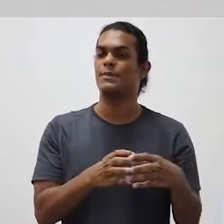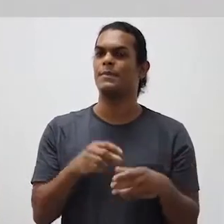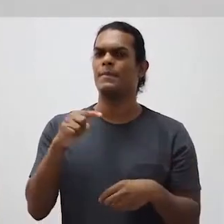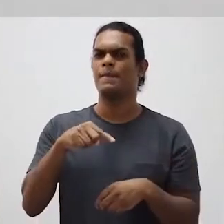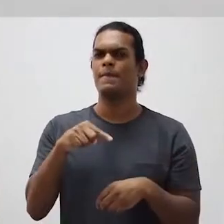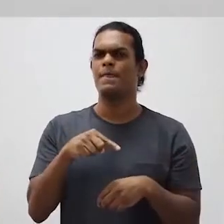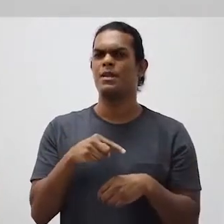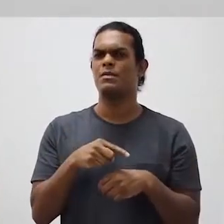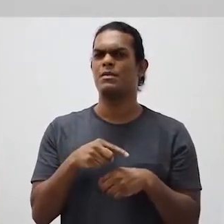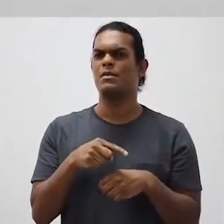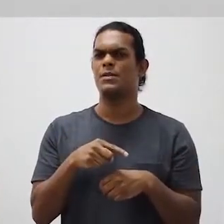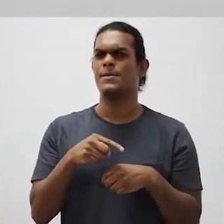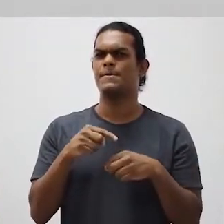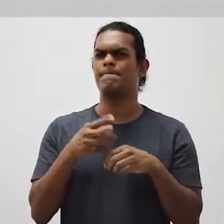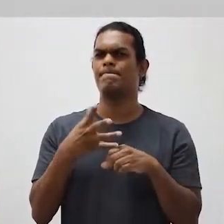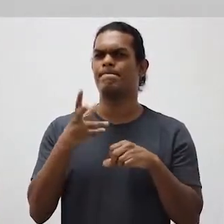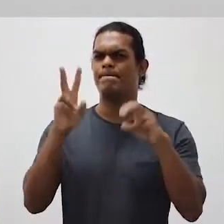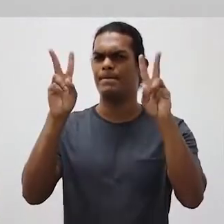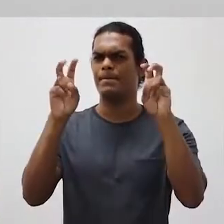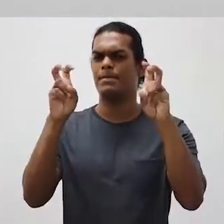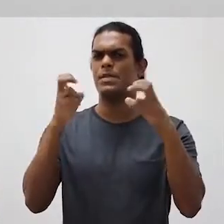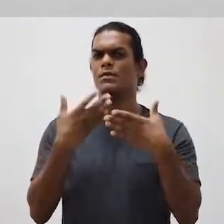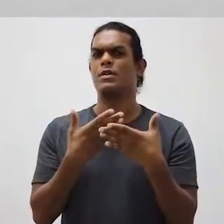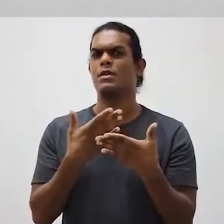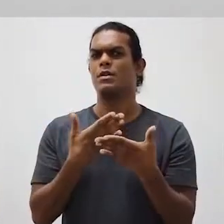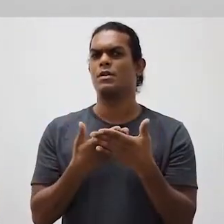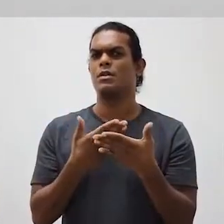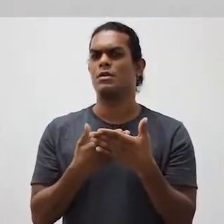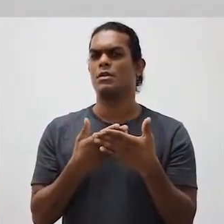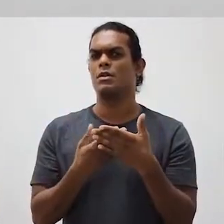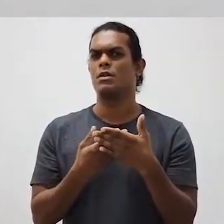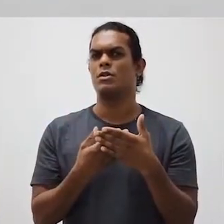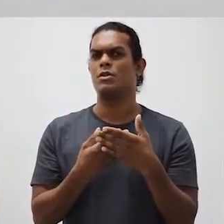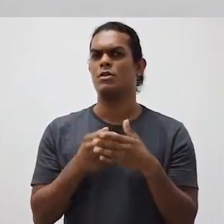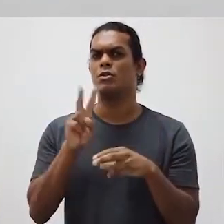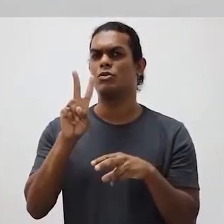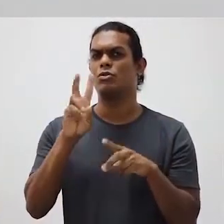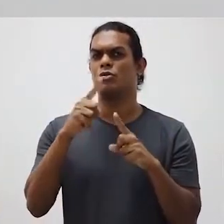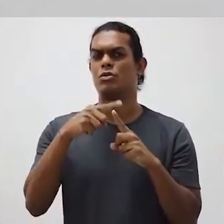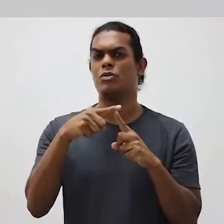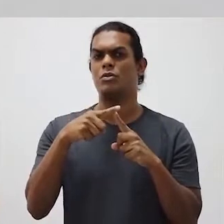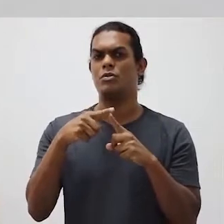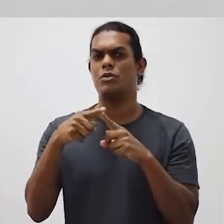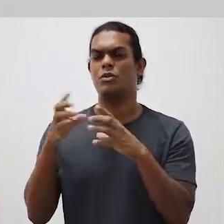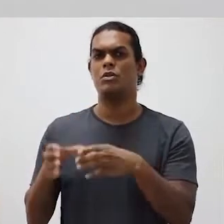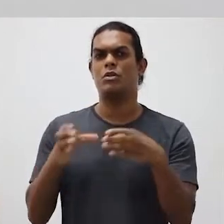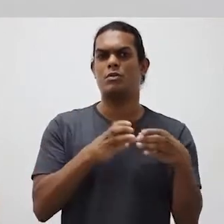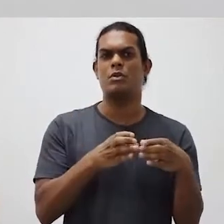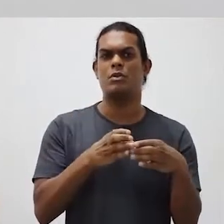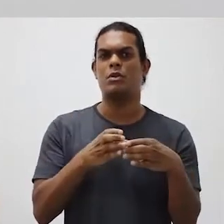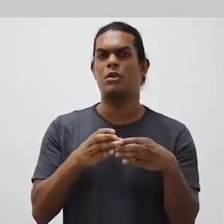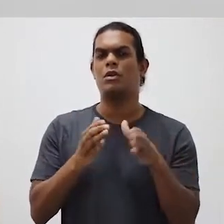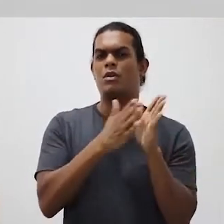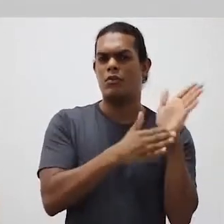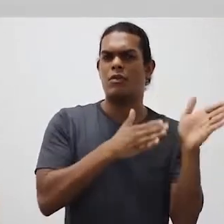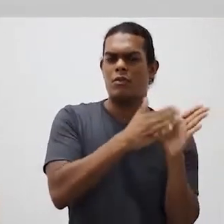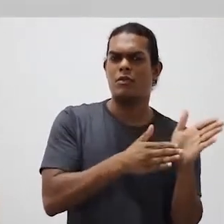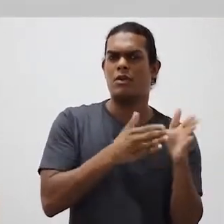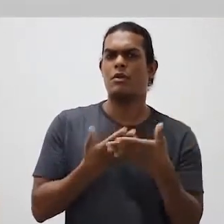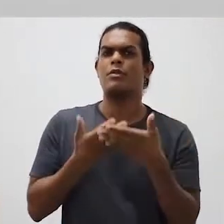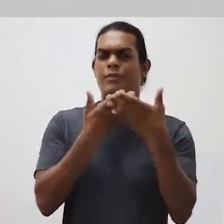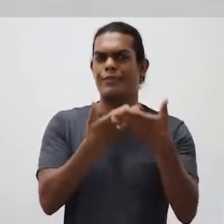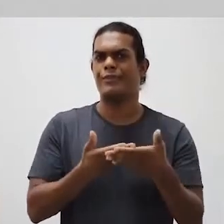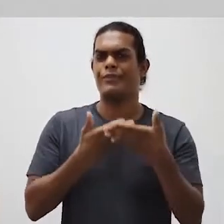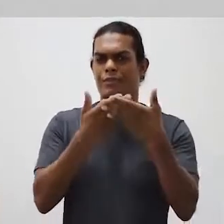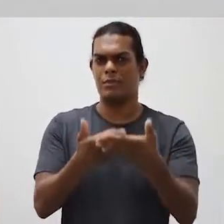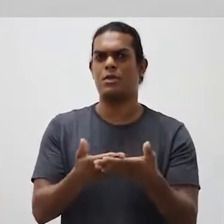competência 3, a gente vai trabalhar dois tipos de transporte, que é o transporte marítimo e o transporte ferroviário.